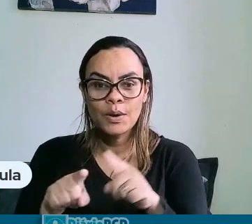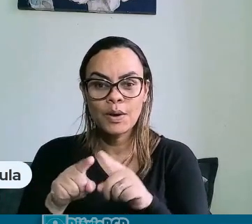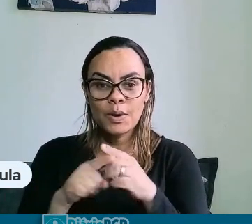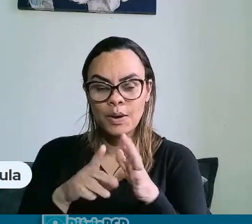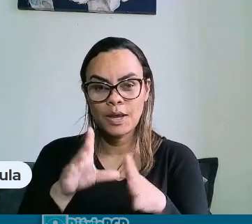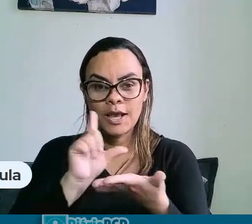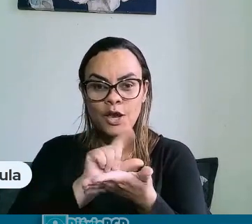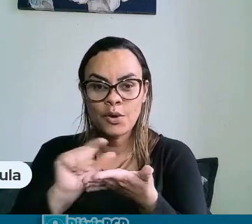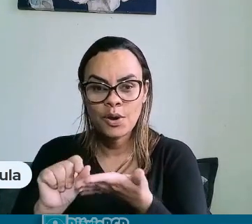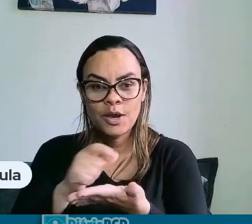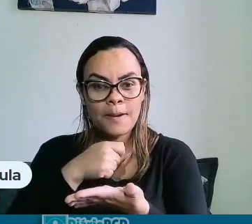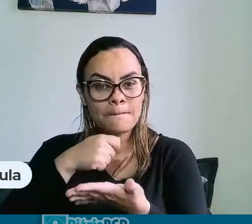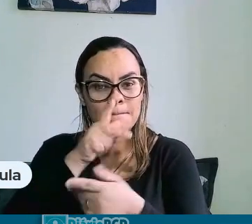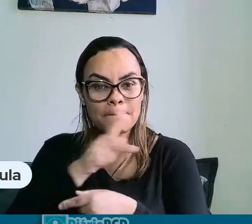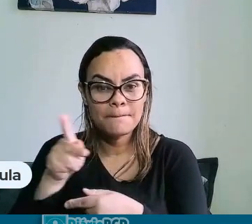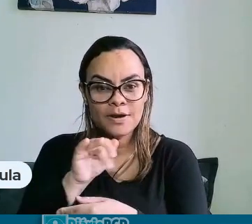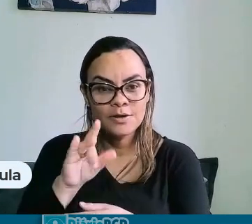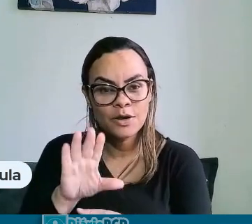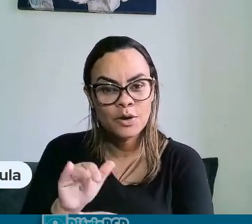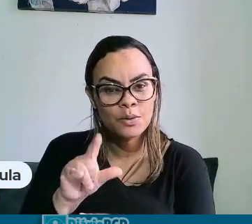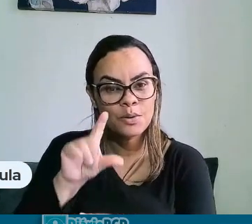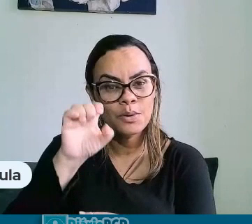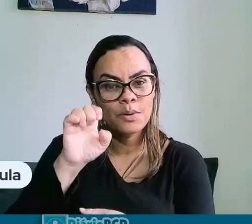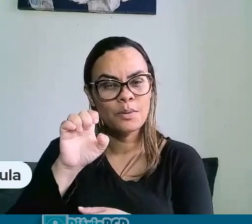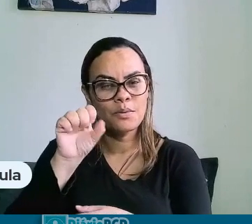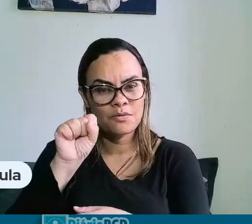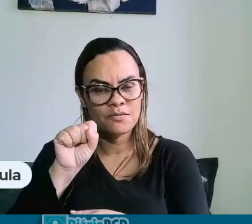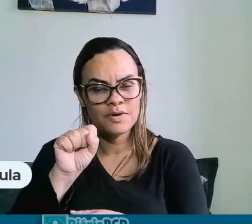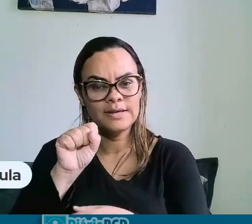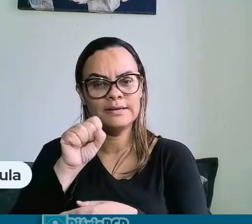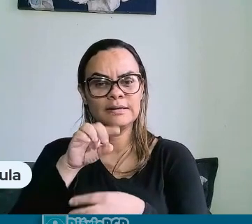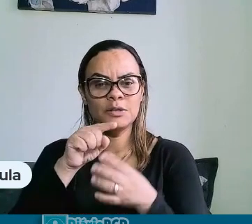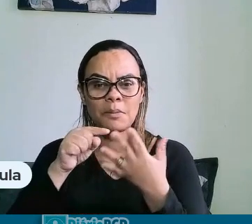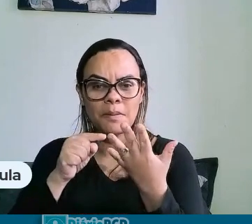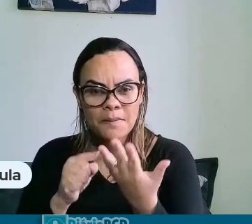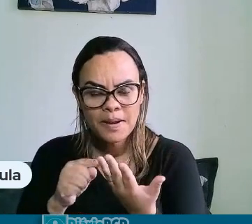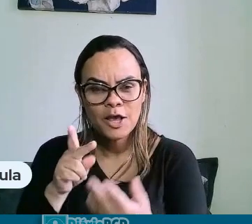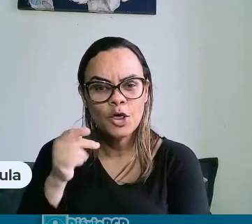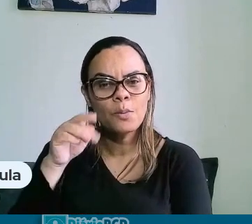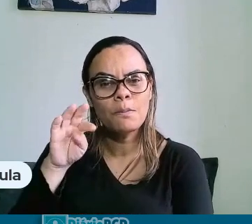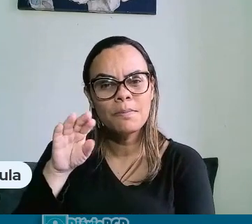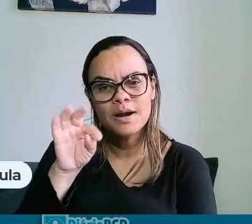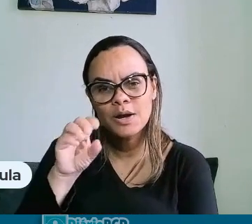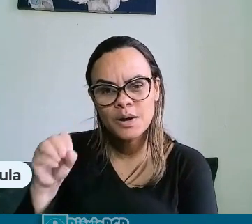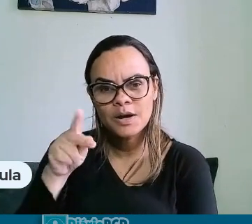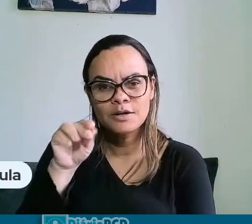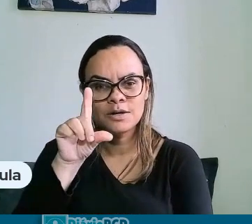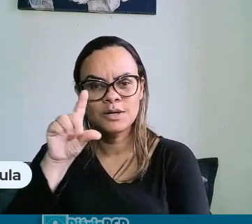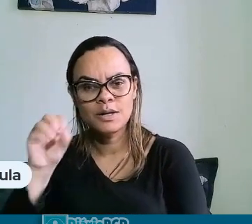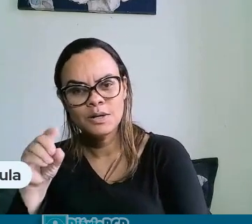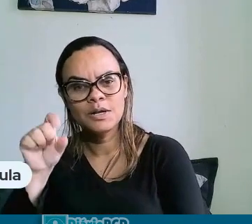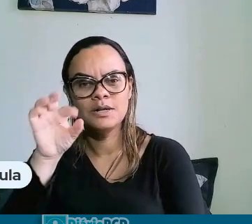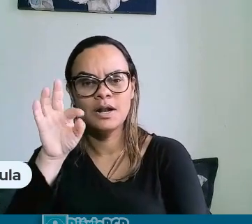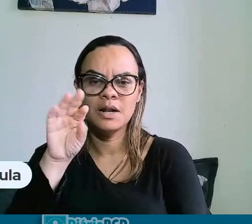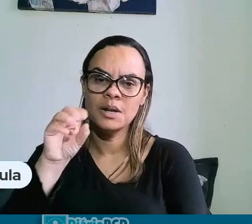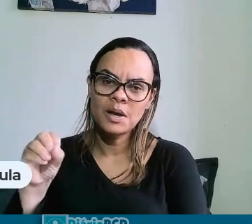artigos escritos pelo professor Ives, pelo Hamilton Dias de Souza, pelo Humberto Ávila, pelo Paulo Rabelo de Castro,